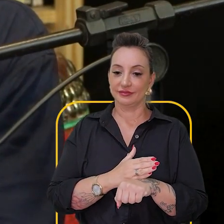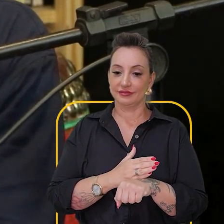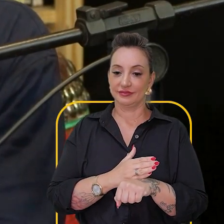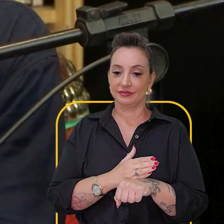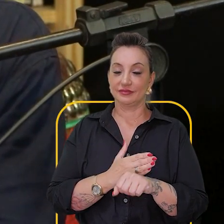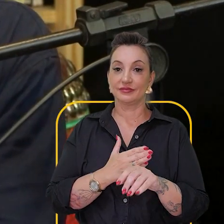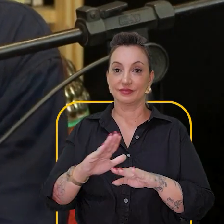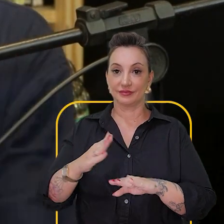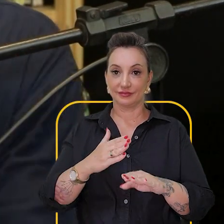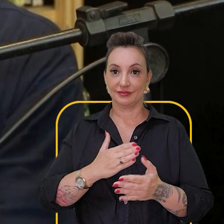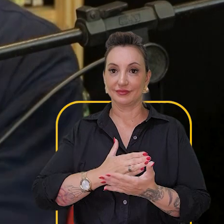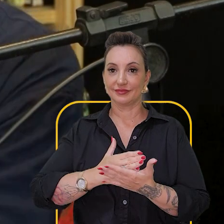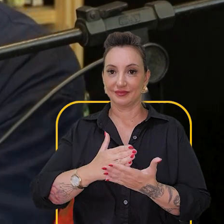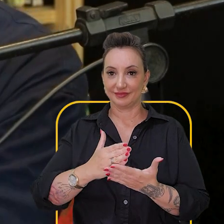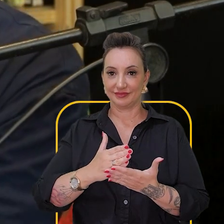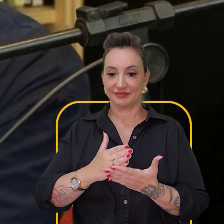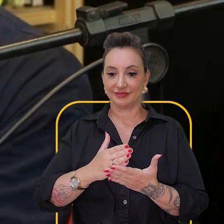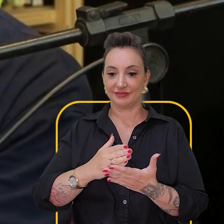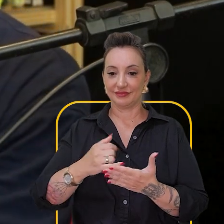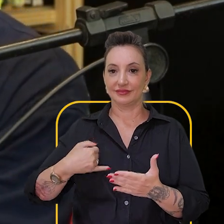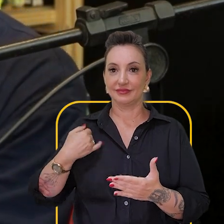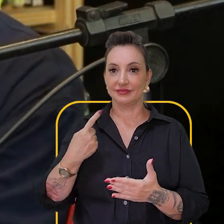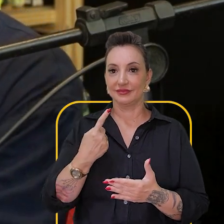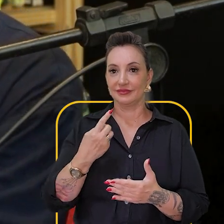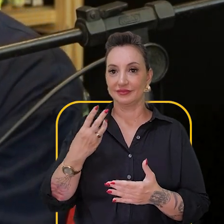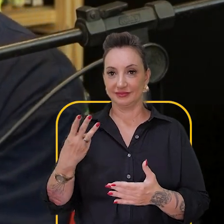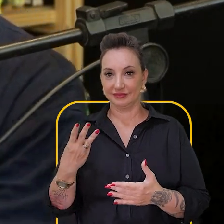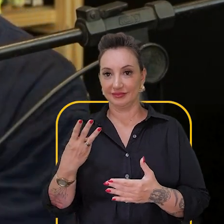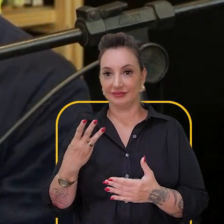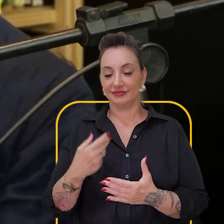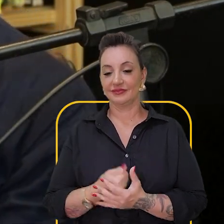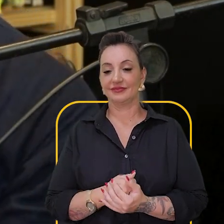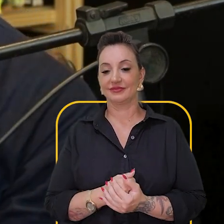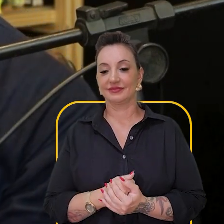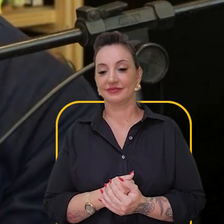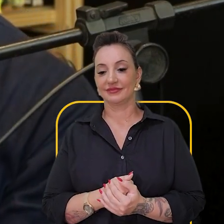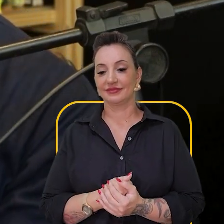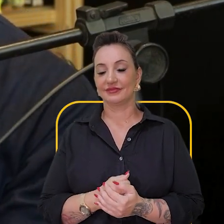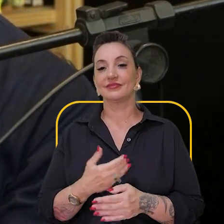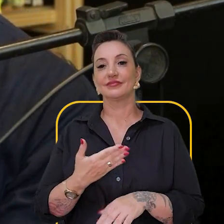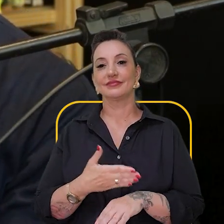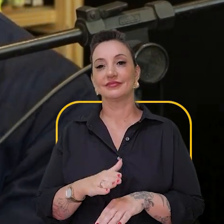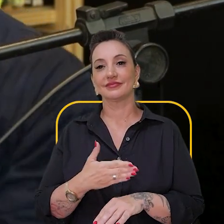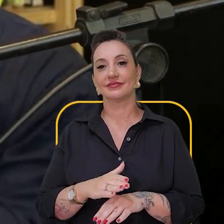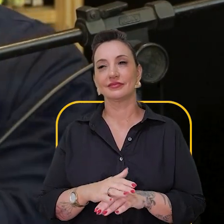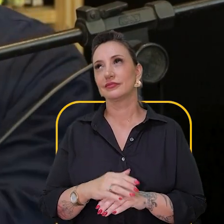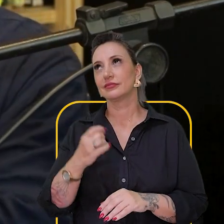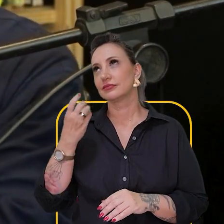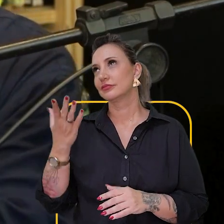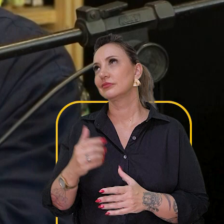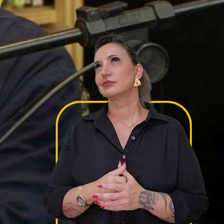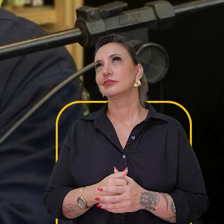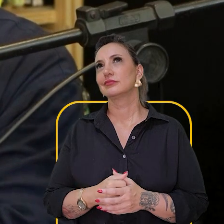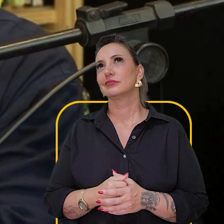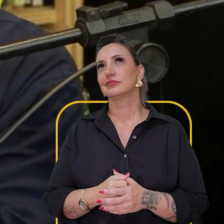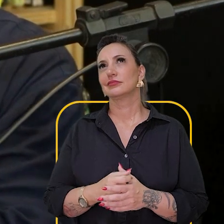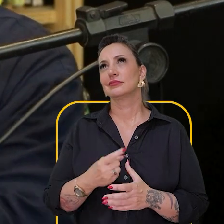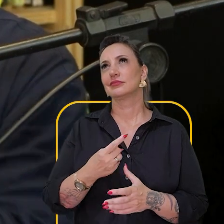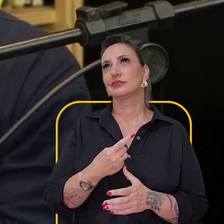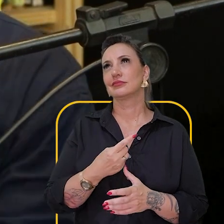assim foi um claro que foi em outra circunstâncias né a escola do meu professor tava fechando na verdade eram dois